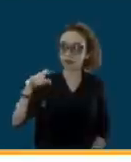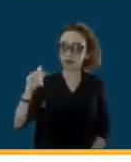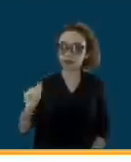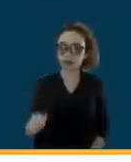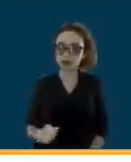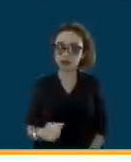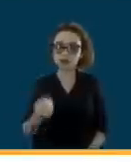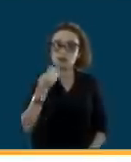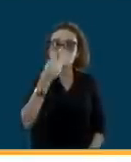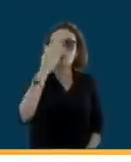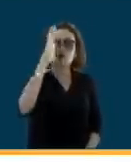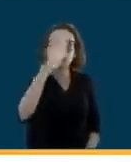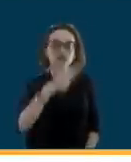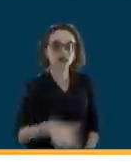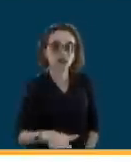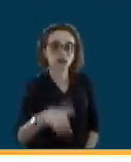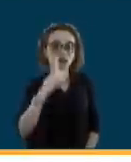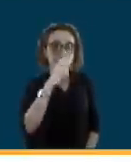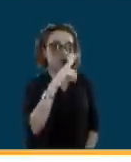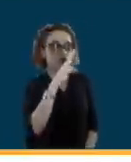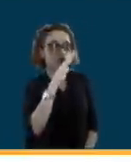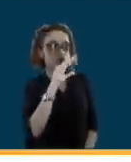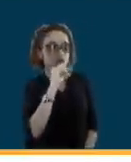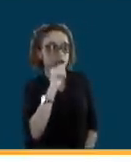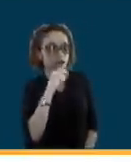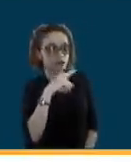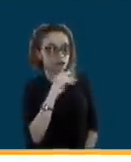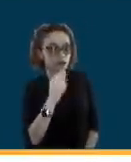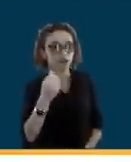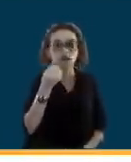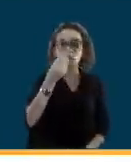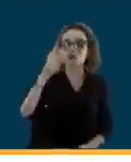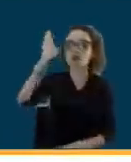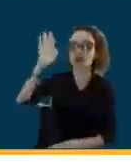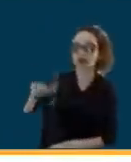Boa tarde, minha gente. Agora